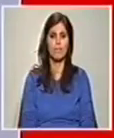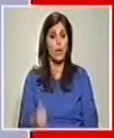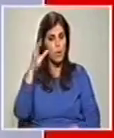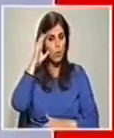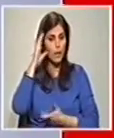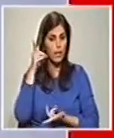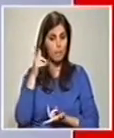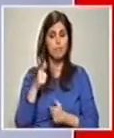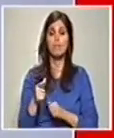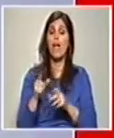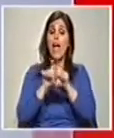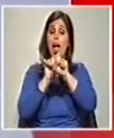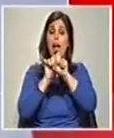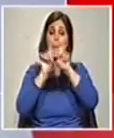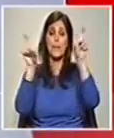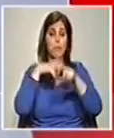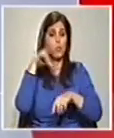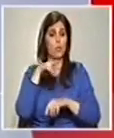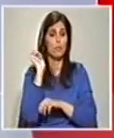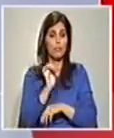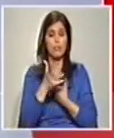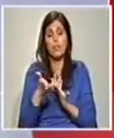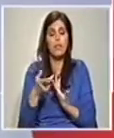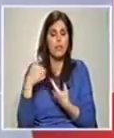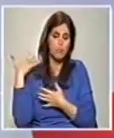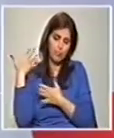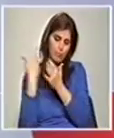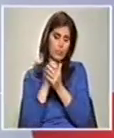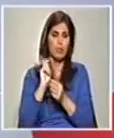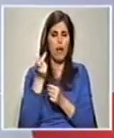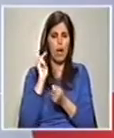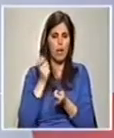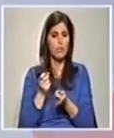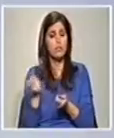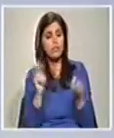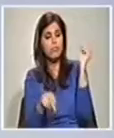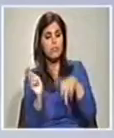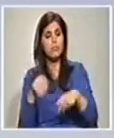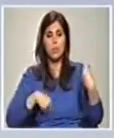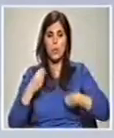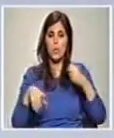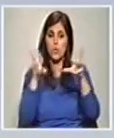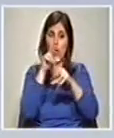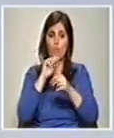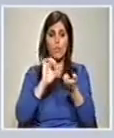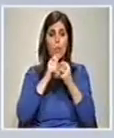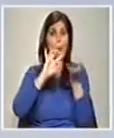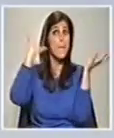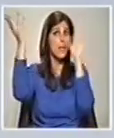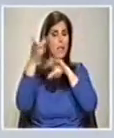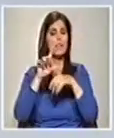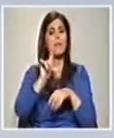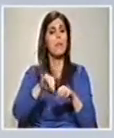Boa tarde. As empresas portuguesas têm vindo ao longo dos anos a ganhar novas preocupações com os problemas ambientais e também com os problemas